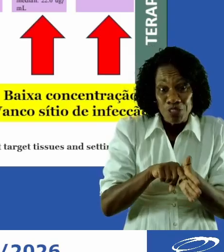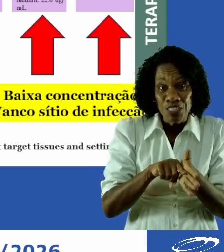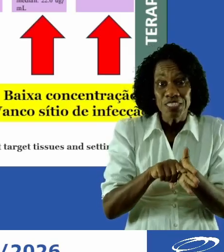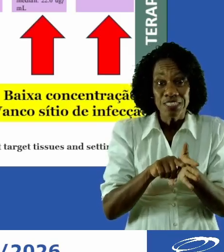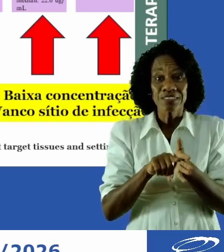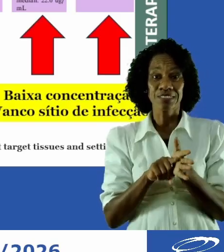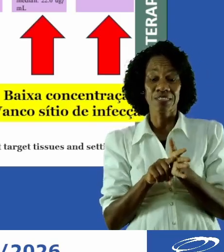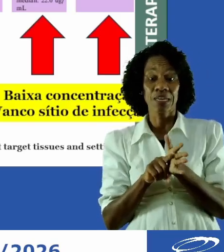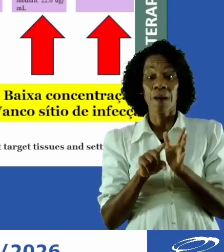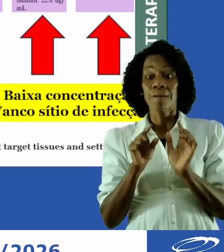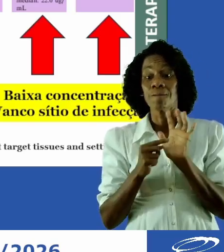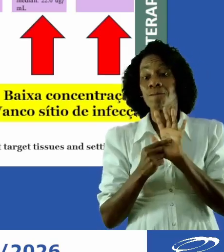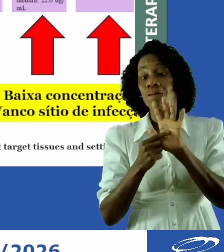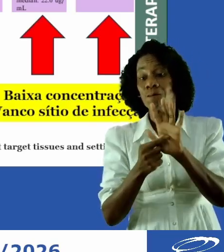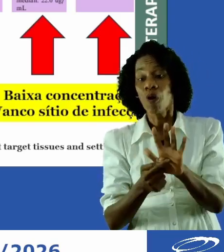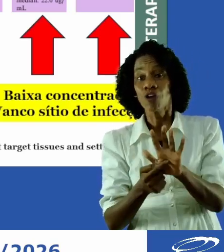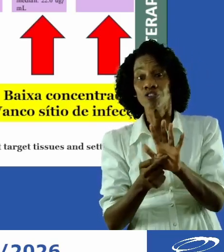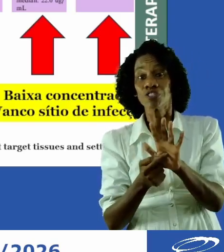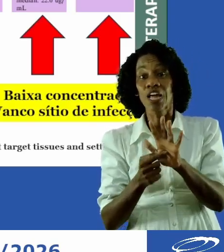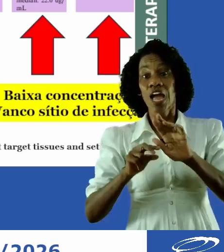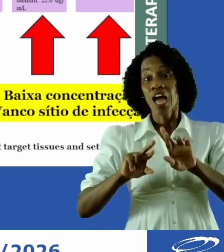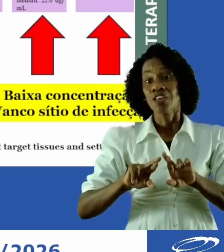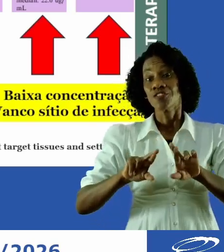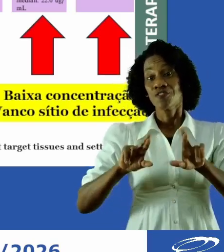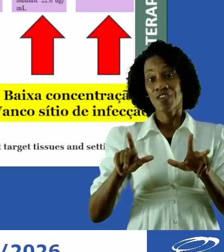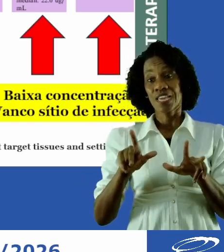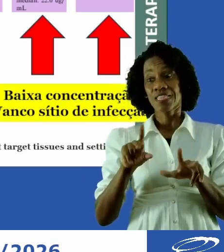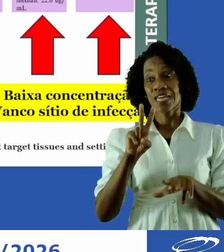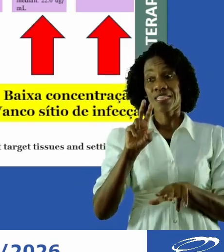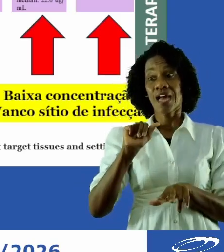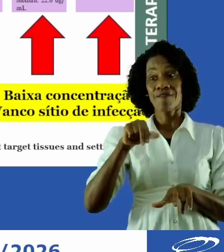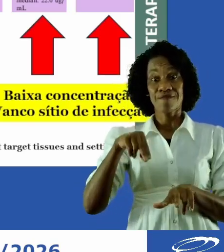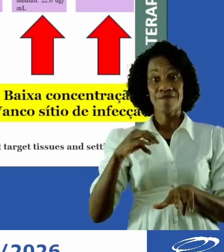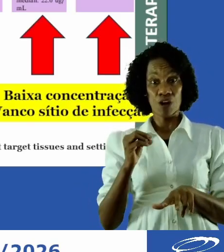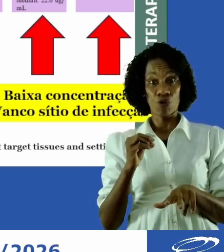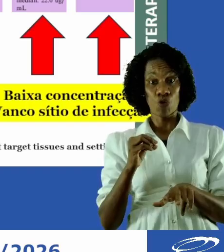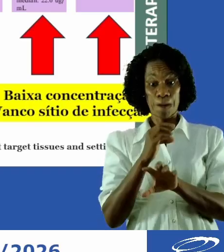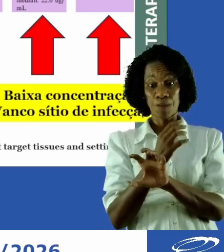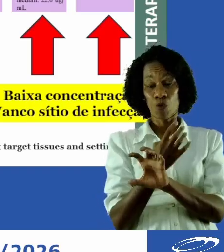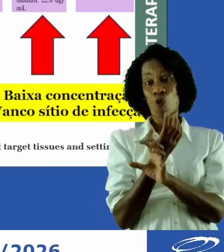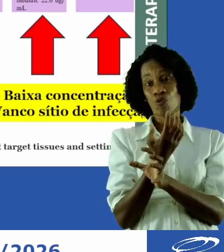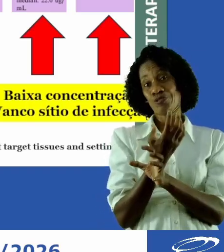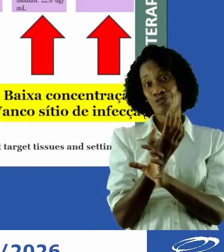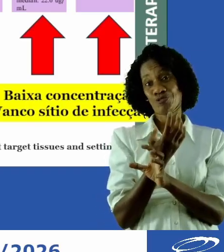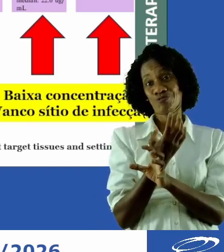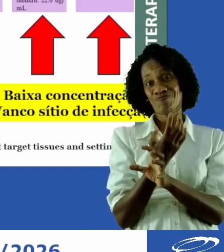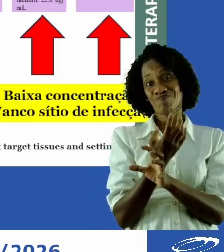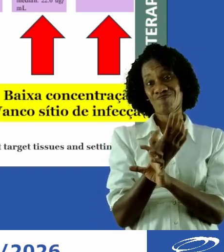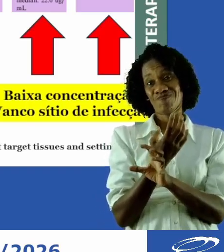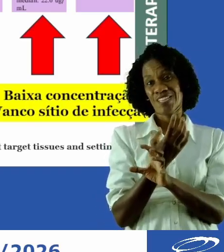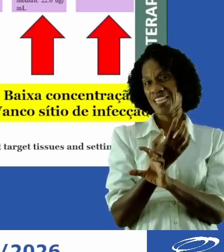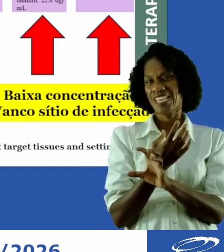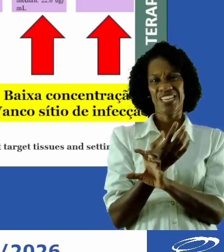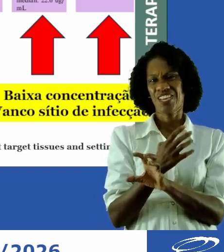de concentração dessa medicação vancomicina do sangue para o osso cortical, por exemplo, é muito, mas é muito